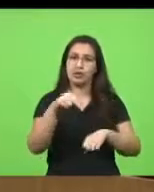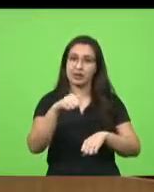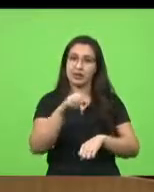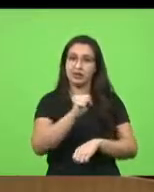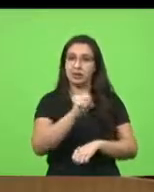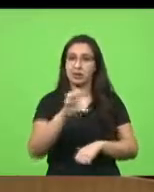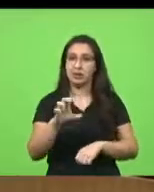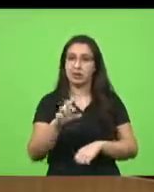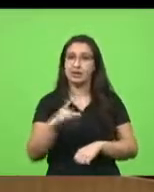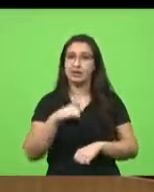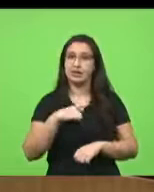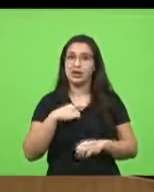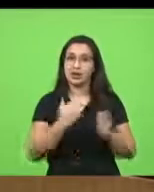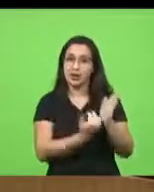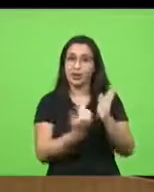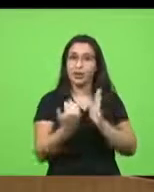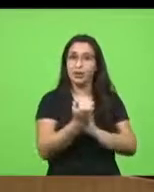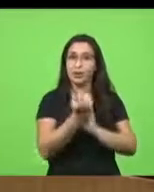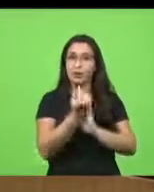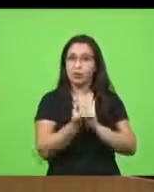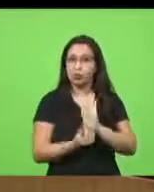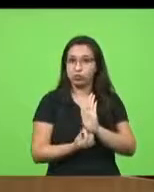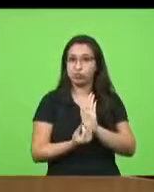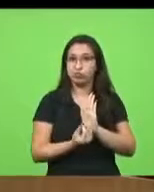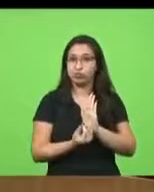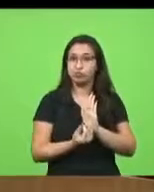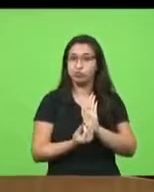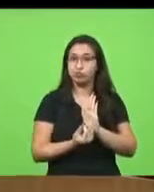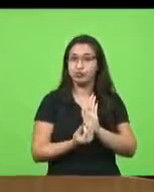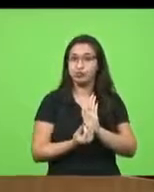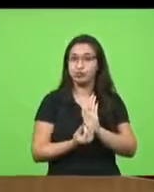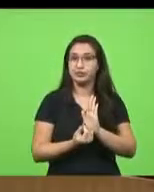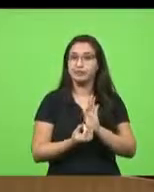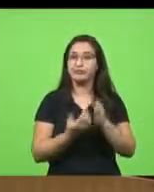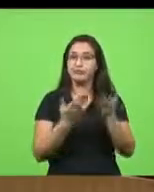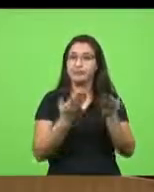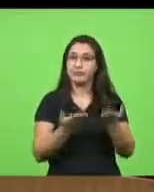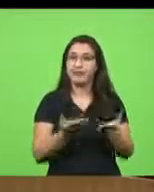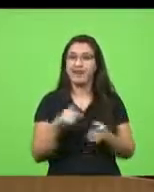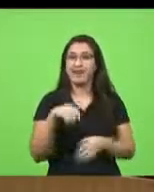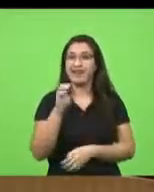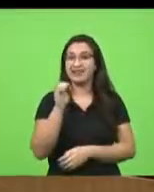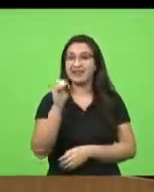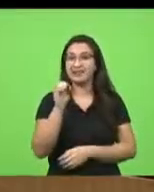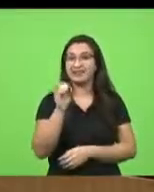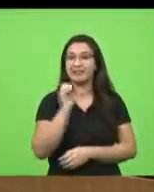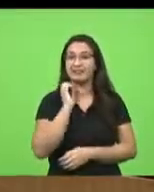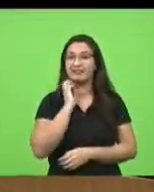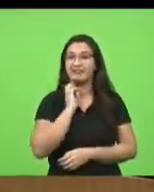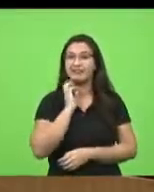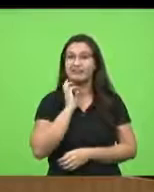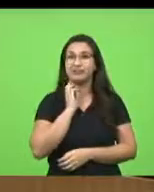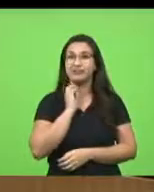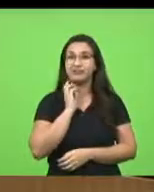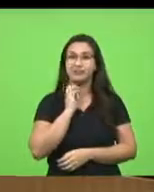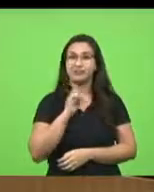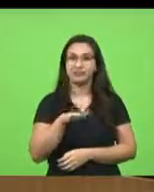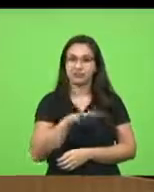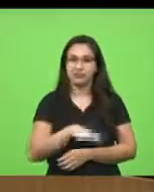maior superávit da sua história, esse impacto é absolutamente zero. Como eu disse, nós temos